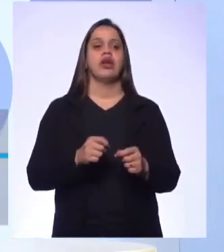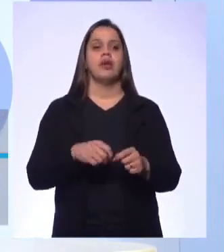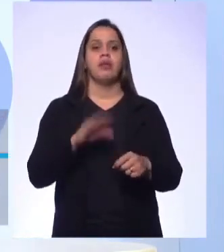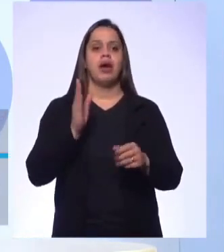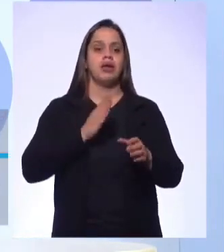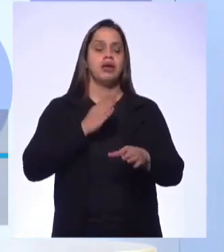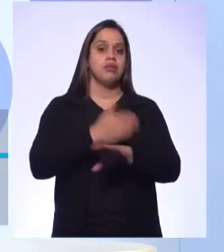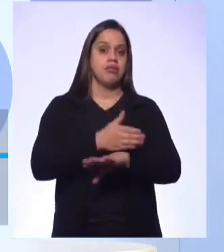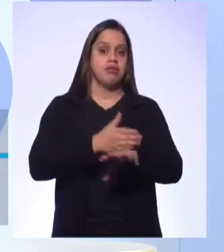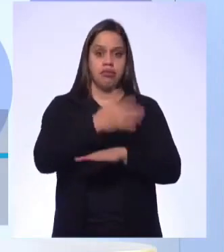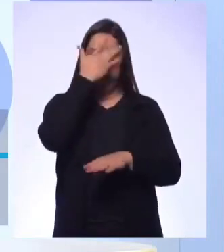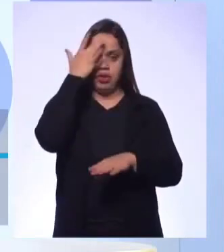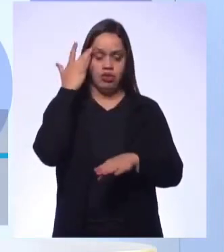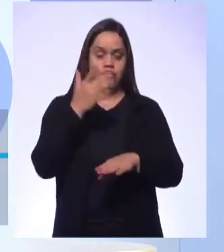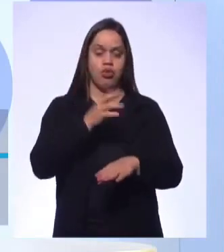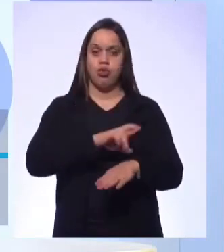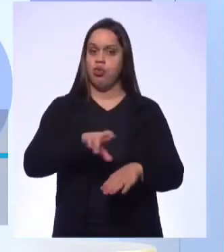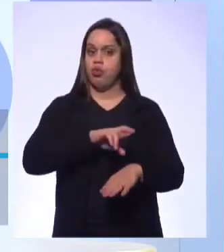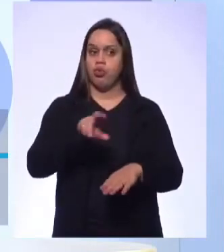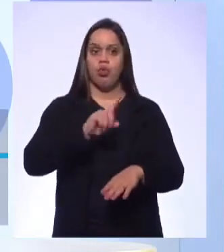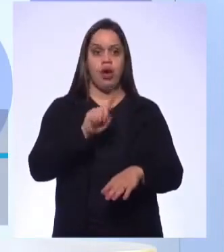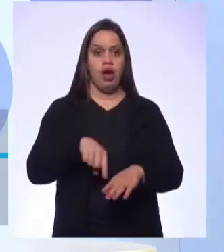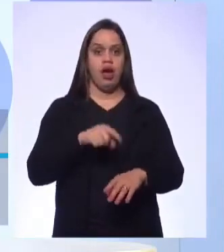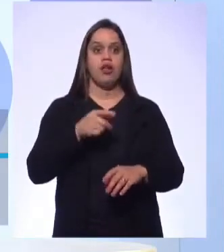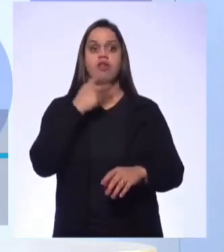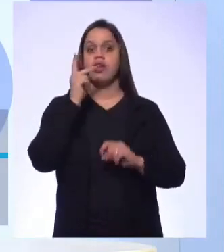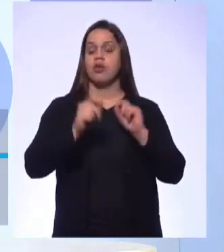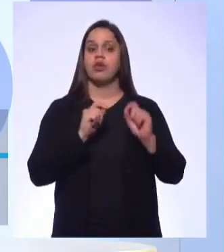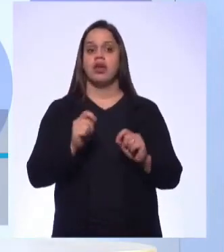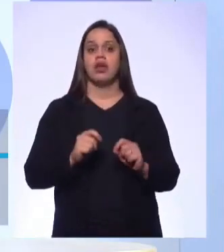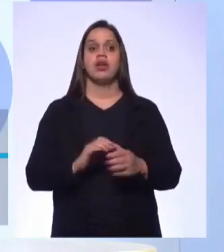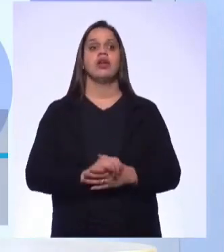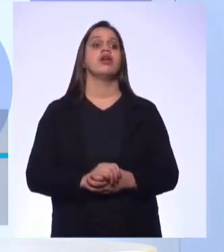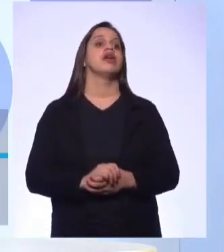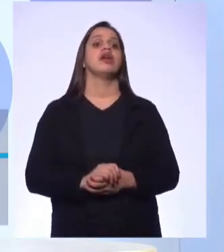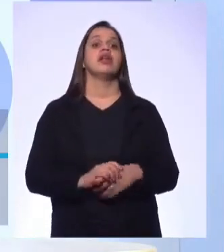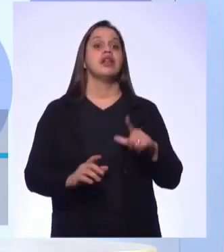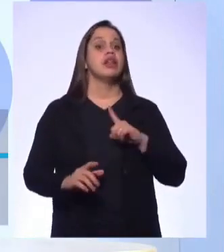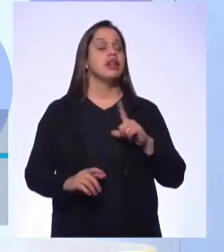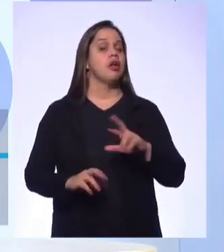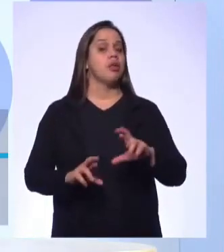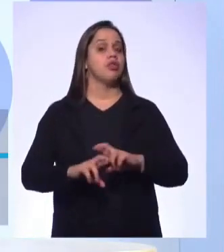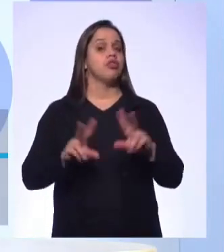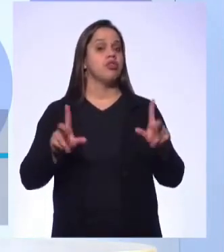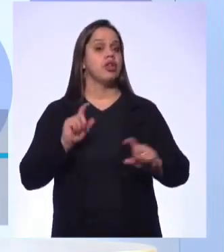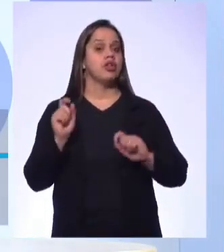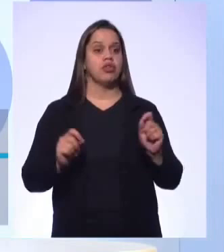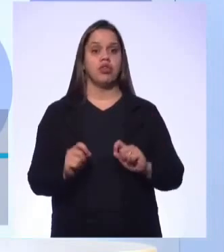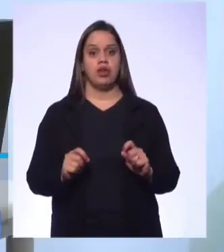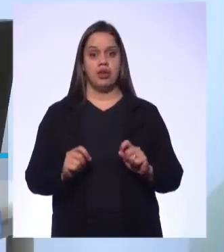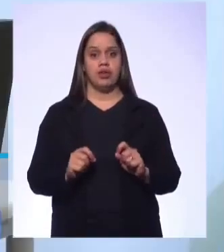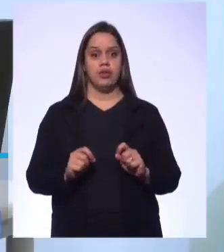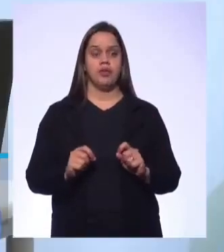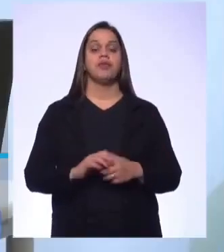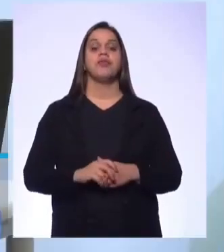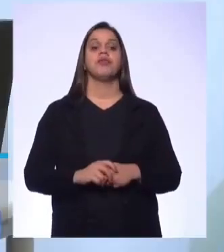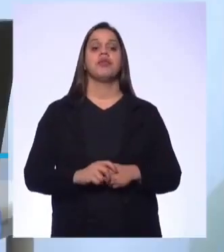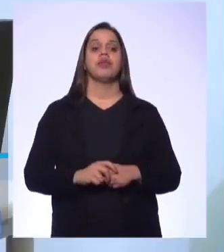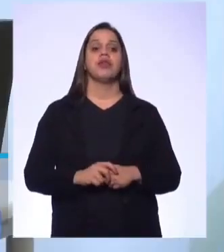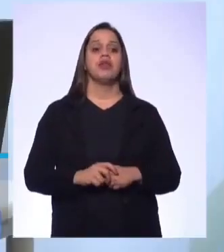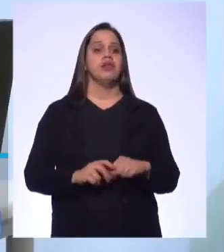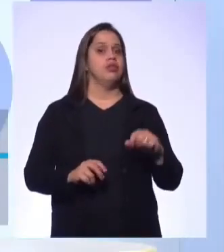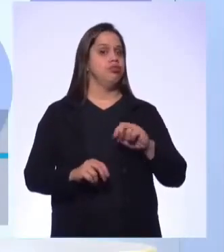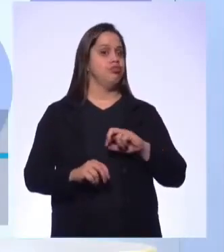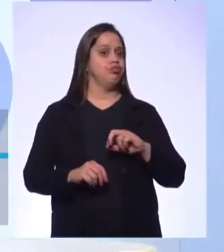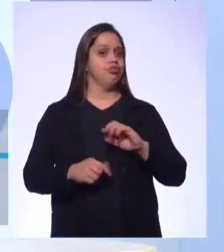pessoas não ligam. Não, eu não quis fazer discriminação, eu só quis mostrar. Existe uma diferença ali. Não está dito,